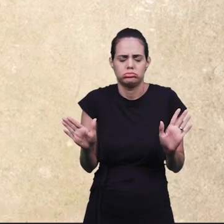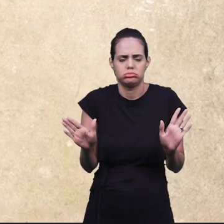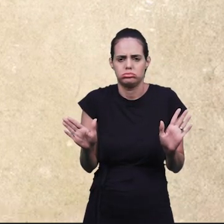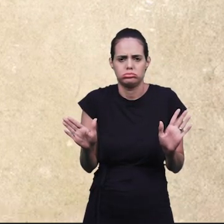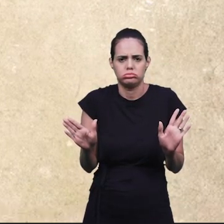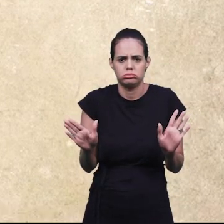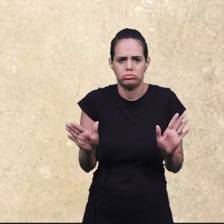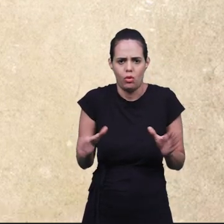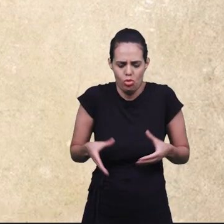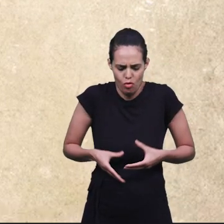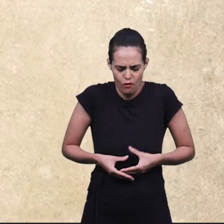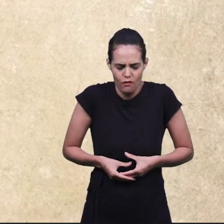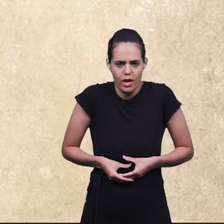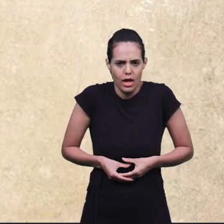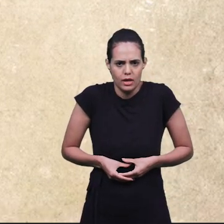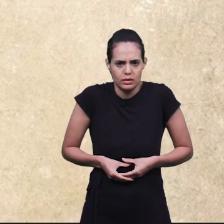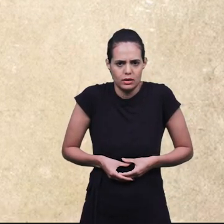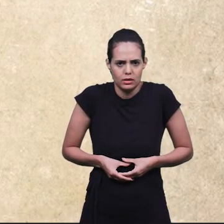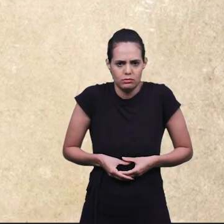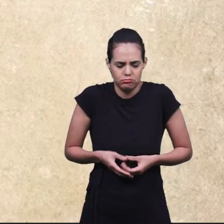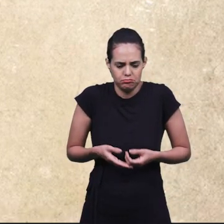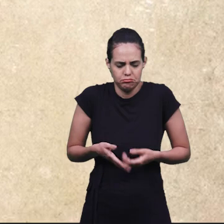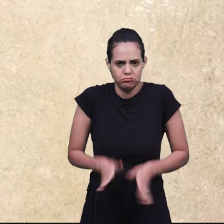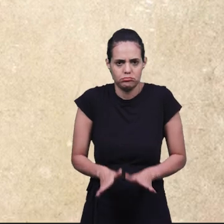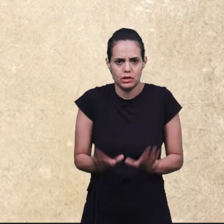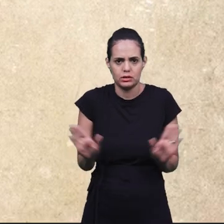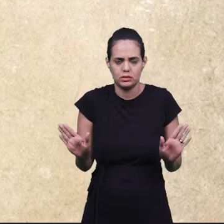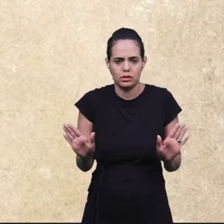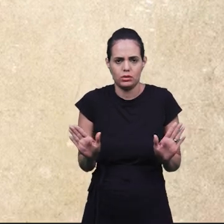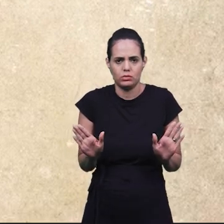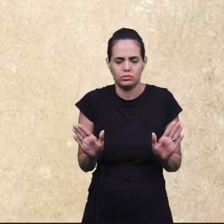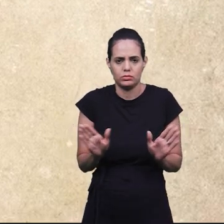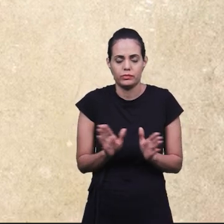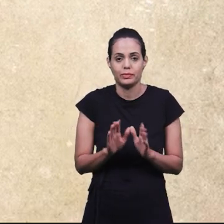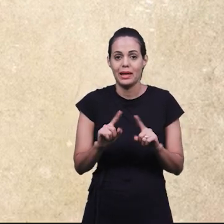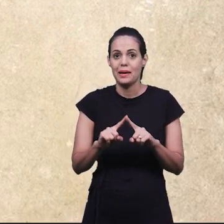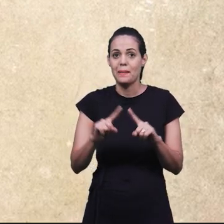Nasceu da carne, como todos nascem. Mas